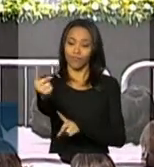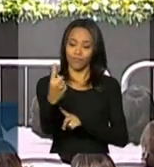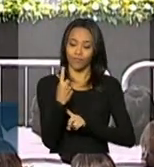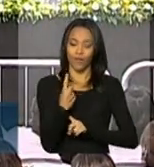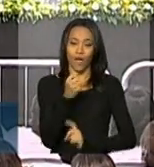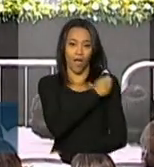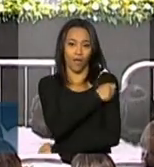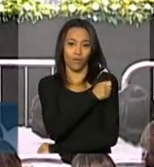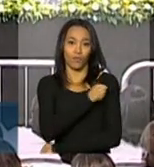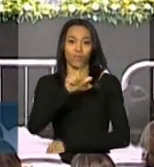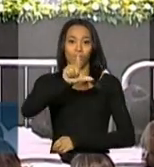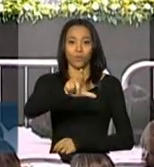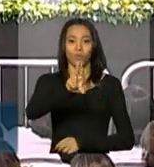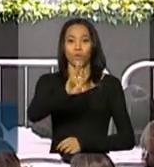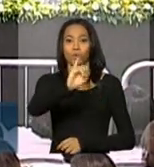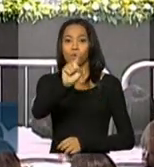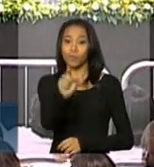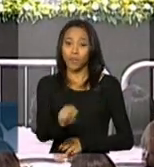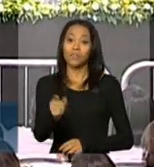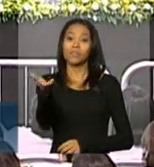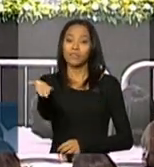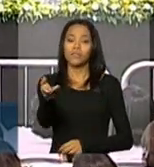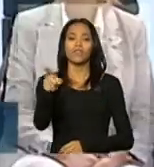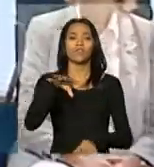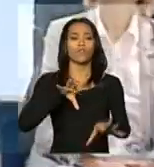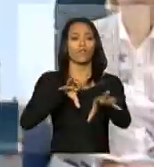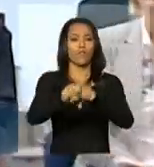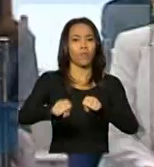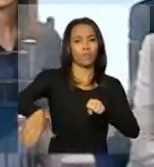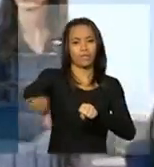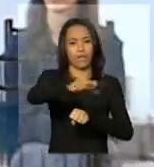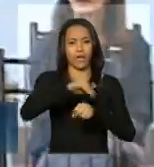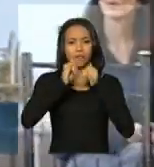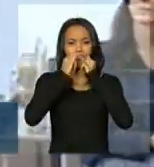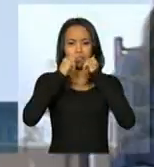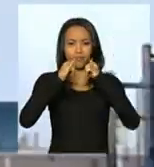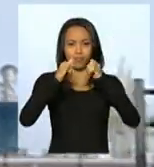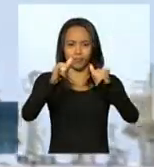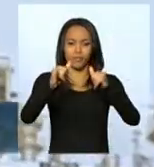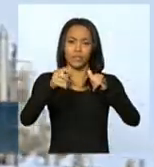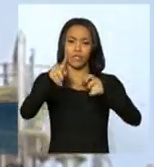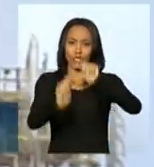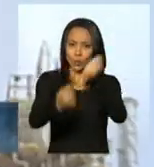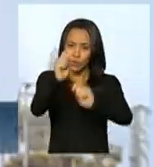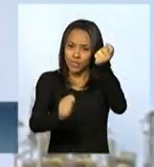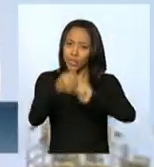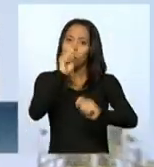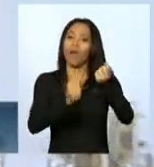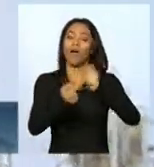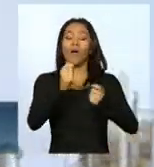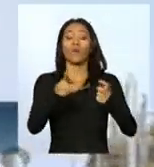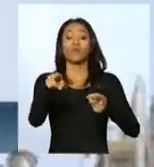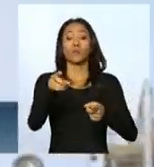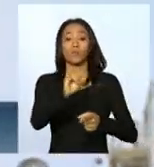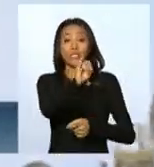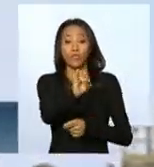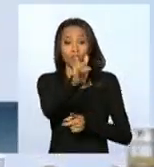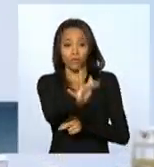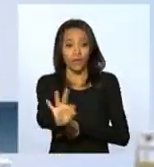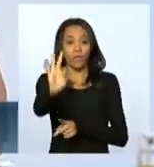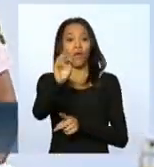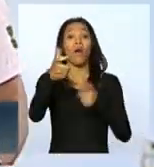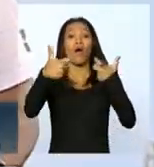Luiz Fernando Azevedo, formando do curso Eletricista Industrial do Instituto Federal de São Paulo,